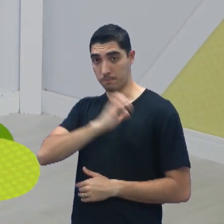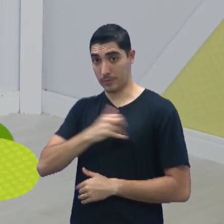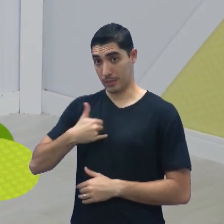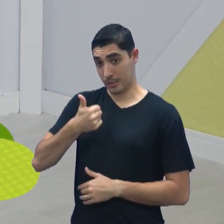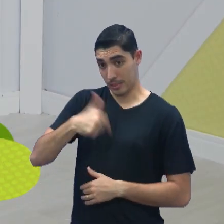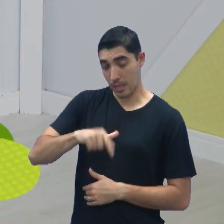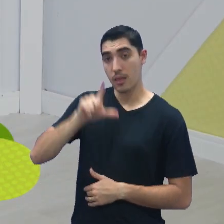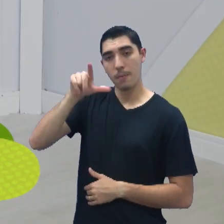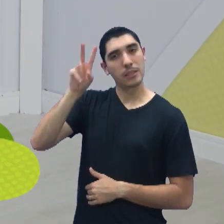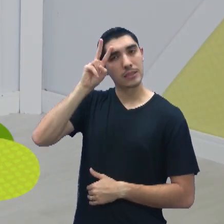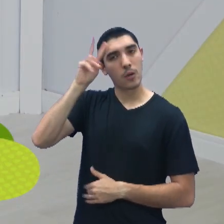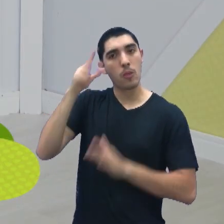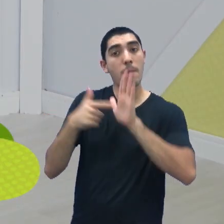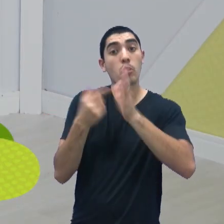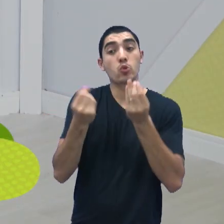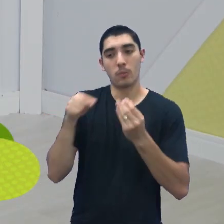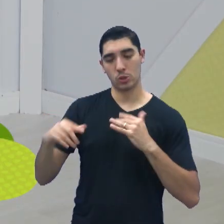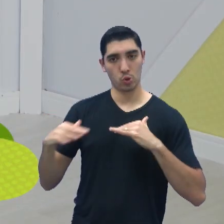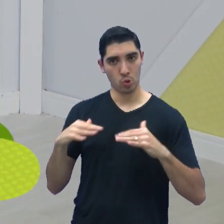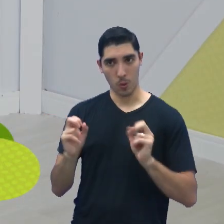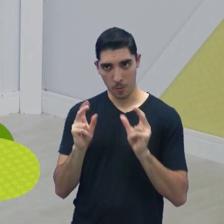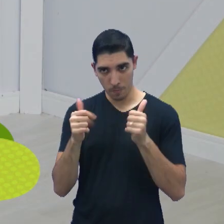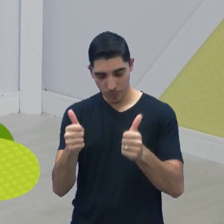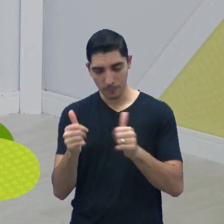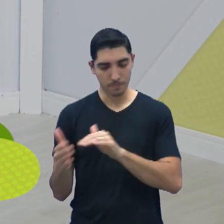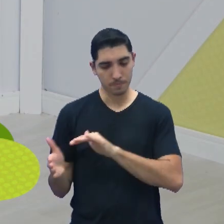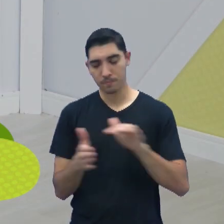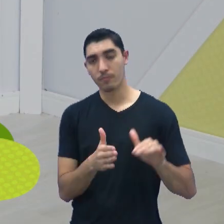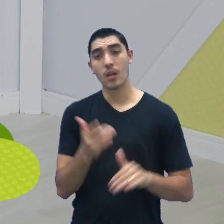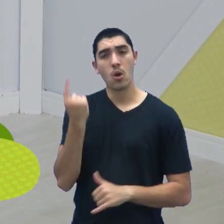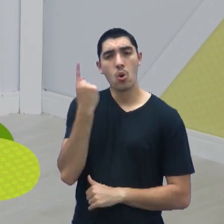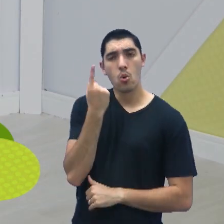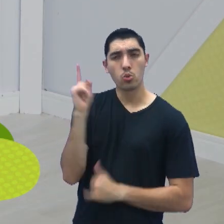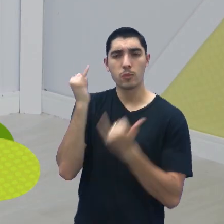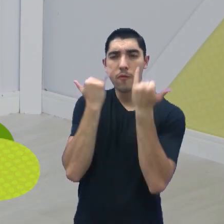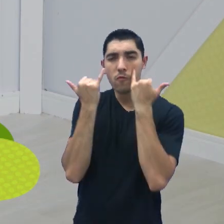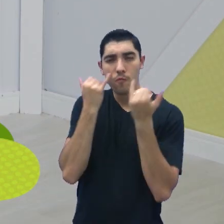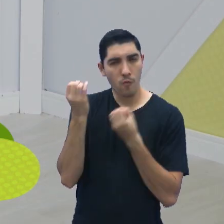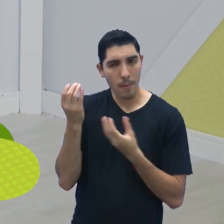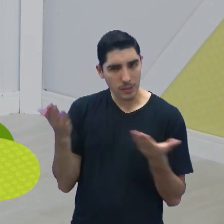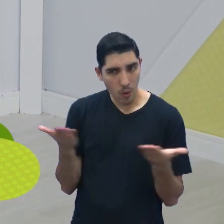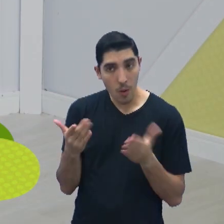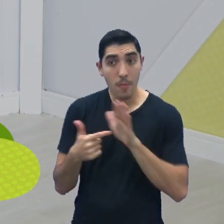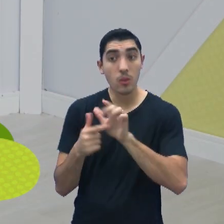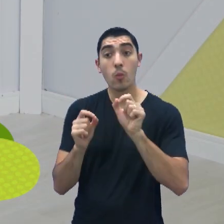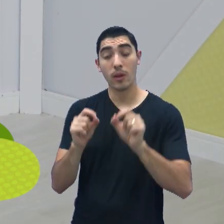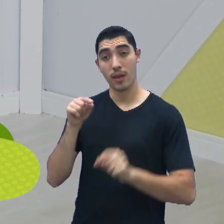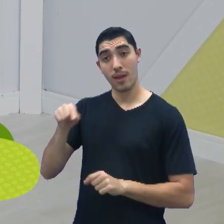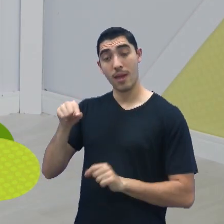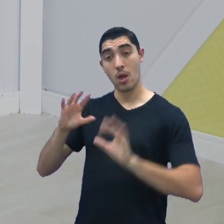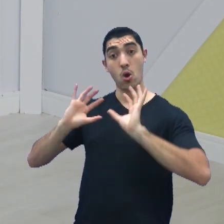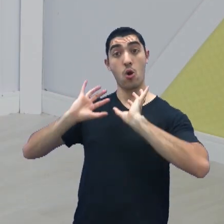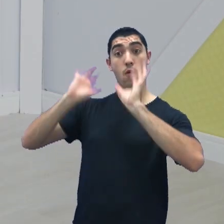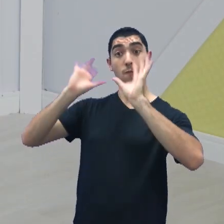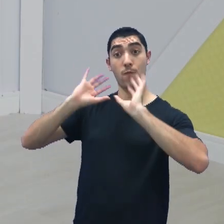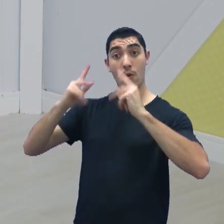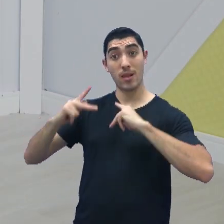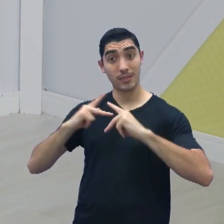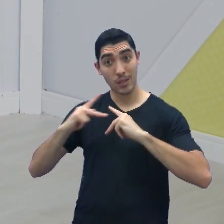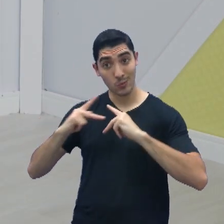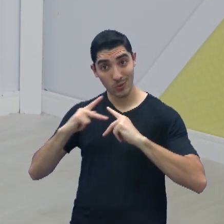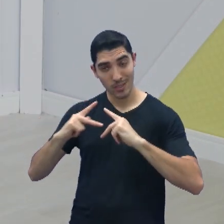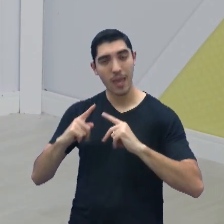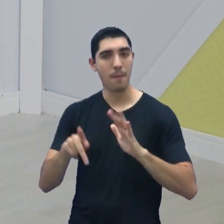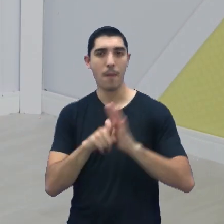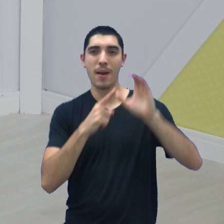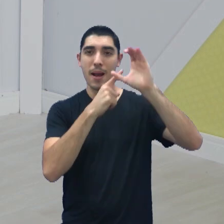nosso Hora do Esporte. Paulito, para a gente fechar esse segundo bloco, hoje acontece a estreia do vôlei São José no Campeonato Paulista. O